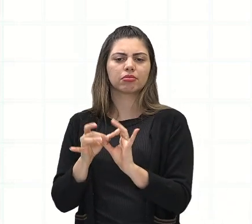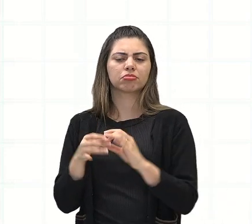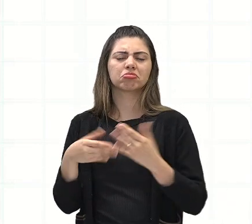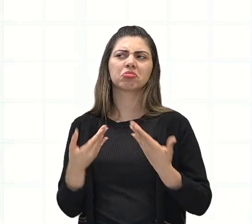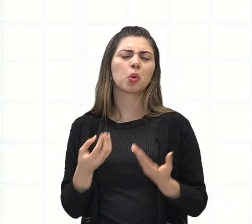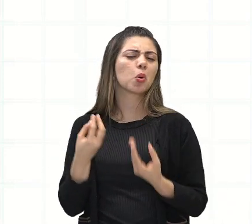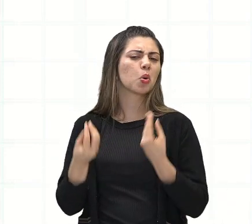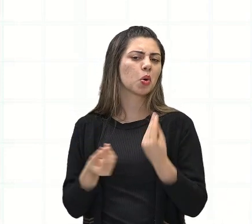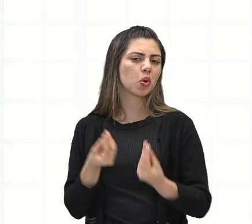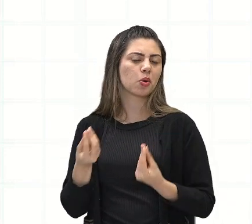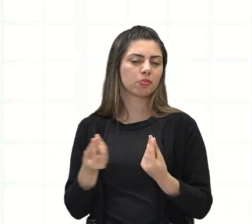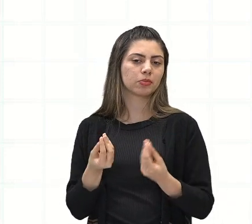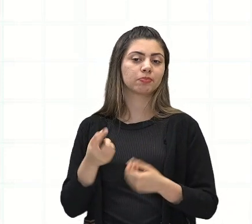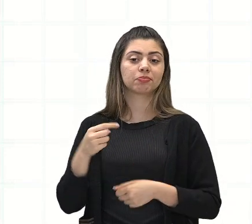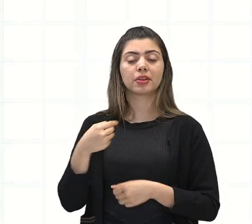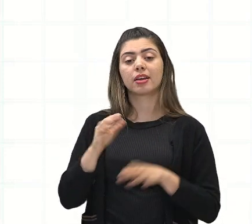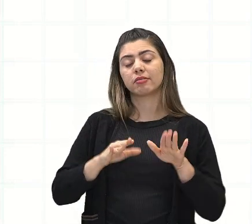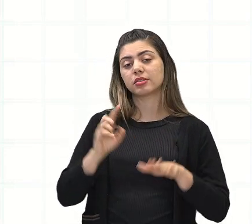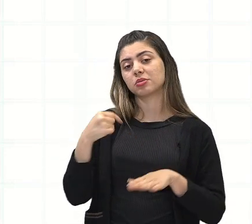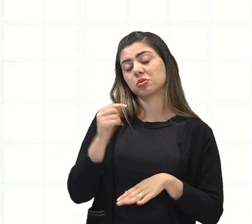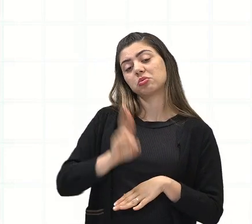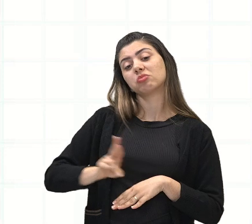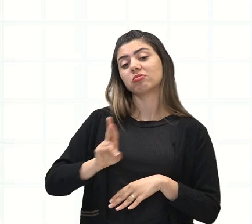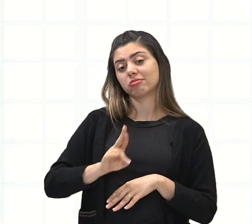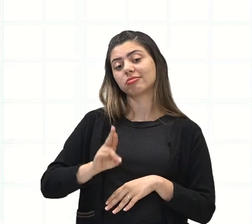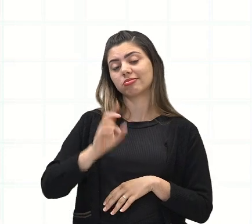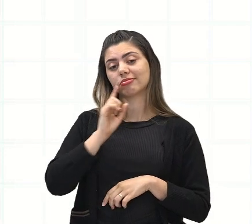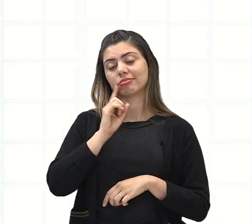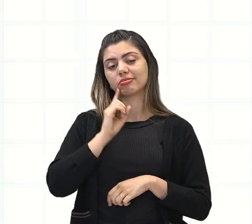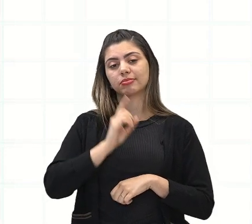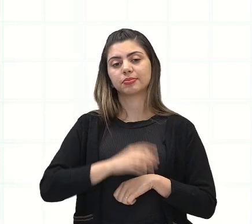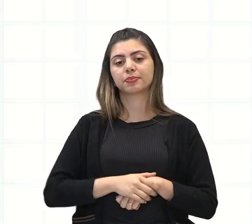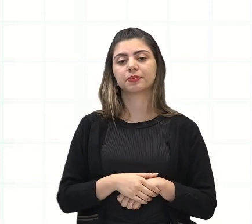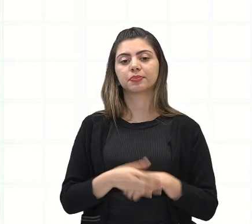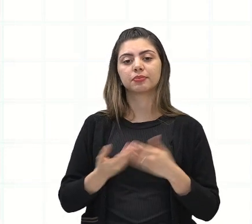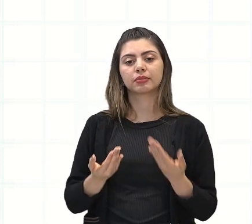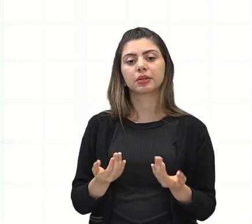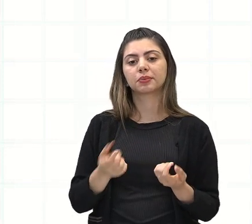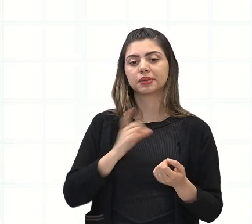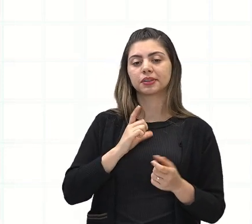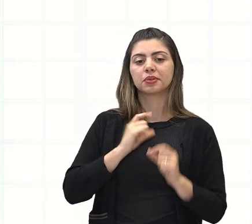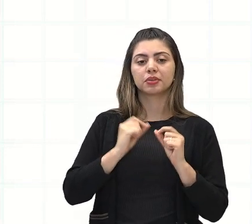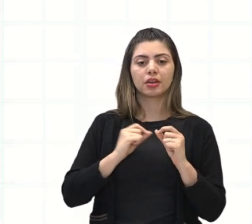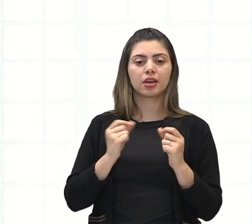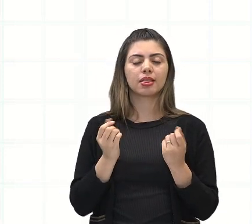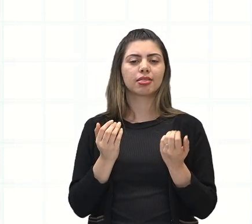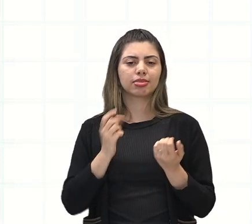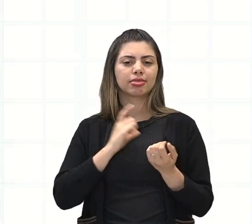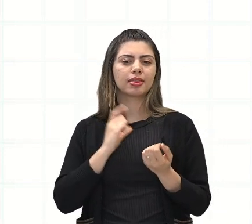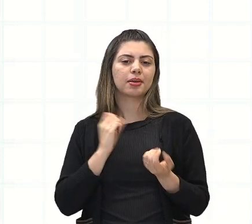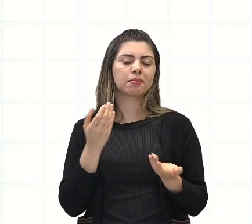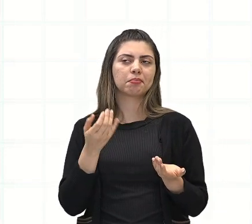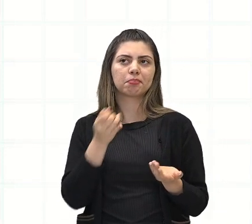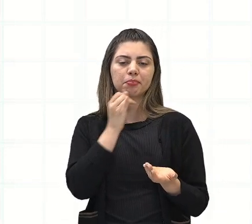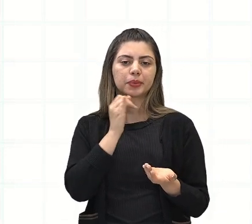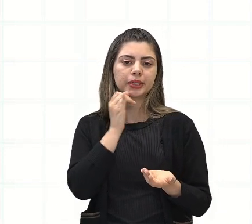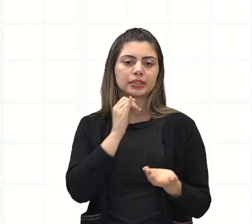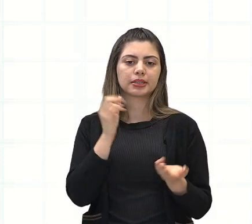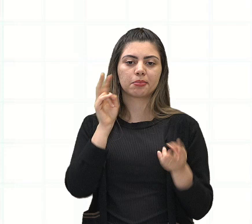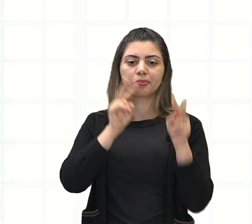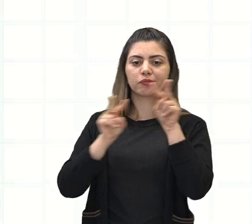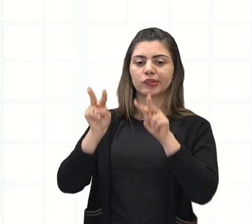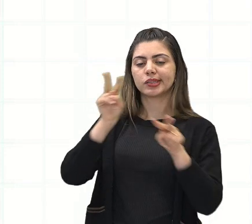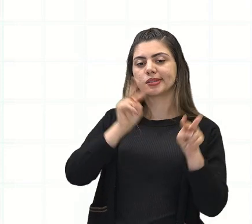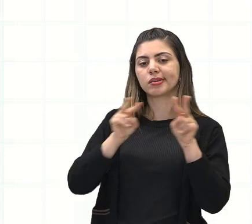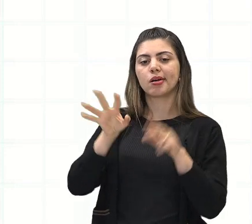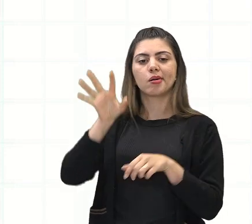sensações? Também a gente usa e acaba não se dando conta. Percebidas por diferentes órgãos sensoriais. A gente tem lá a